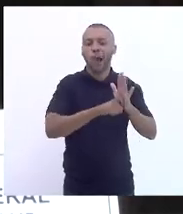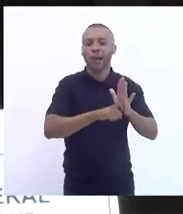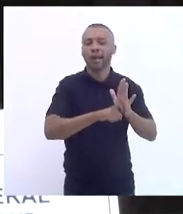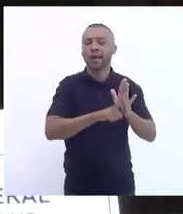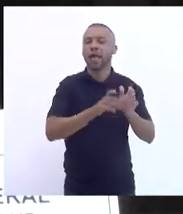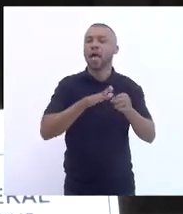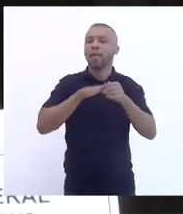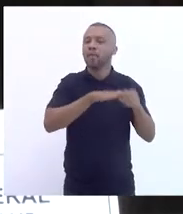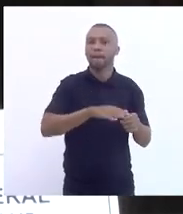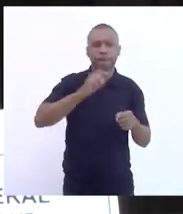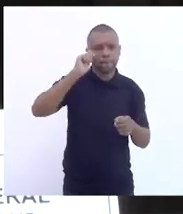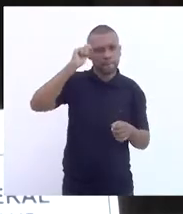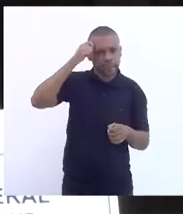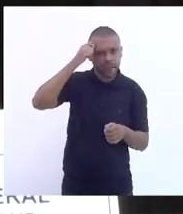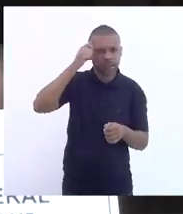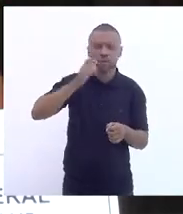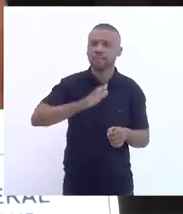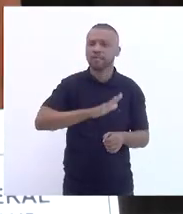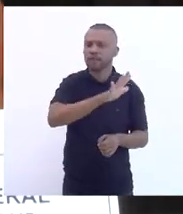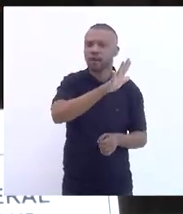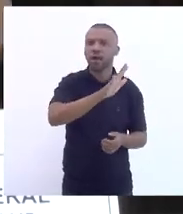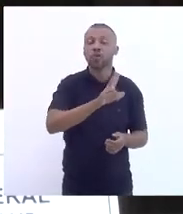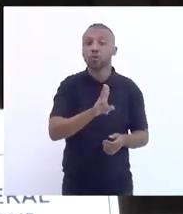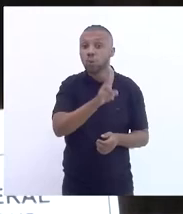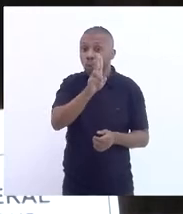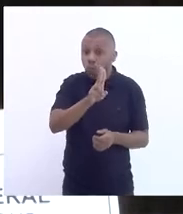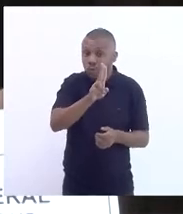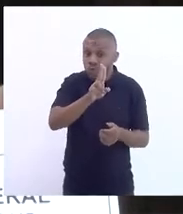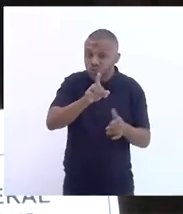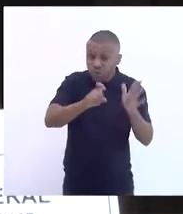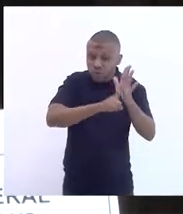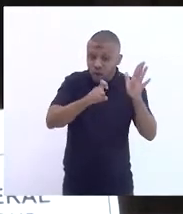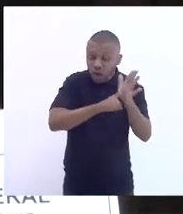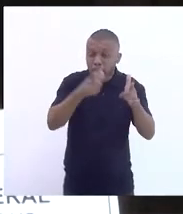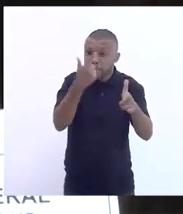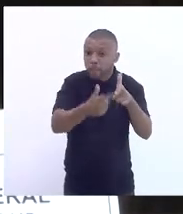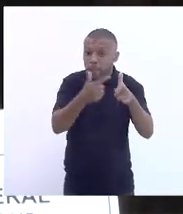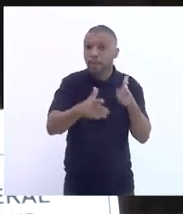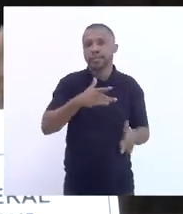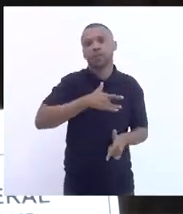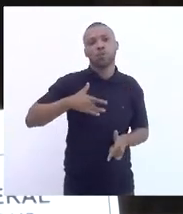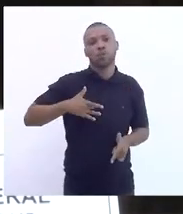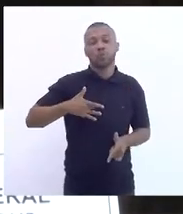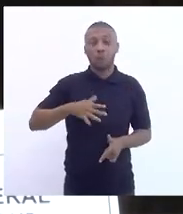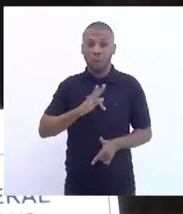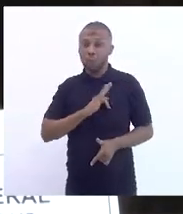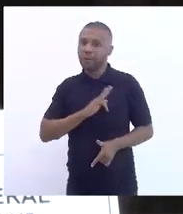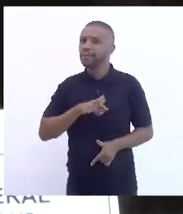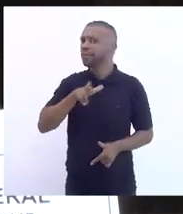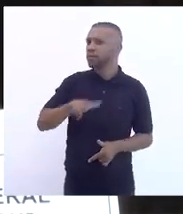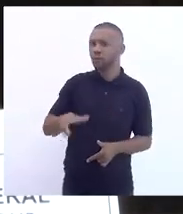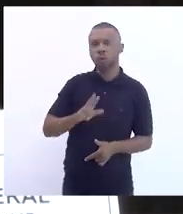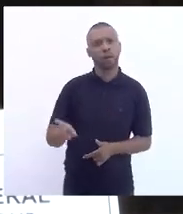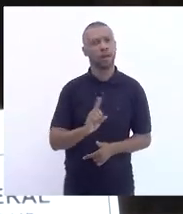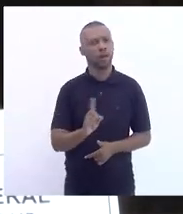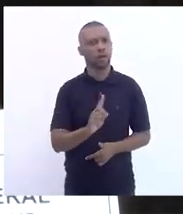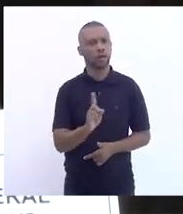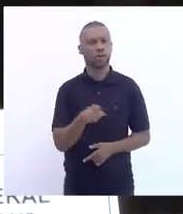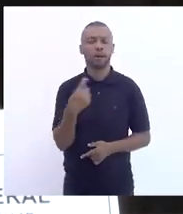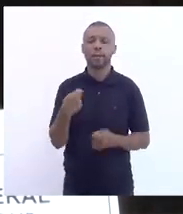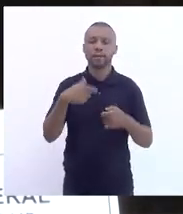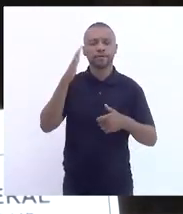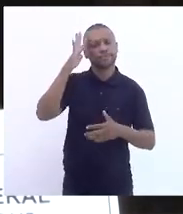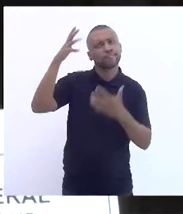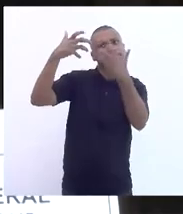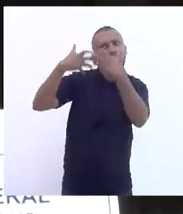preto de favelado usa o problemático de drogas a questão de saúde pública não questão de polícia não questão de polícia a gente tem que